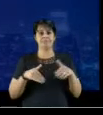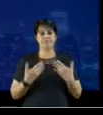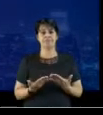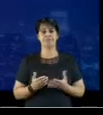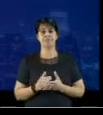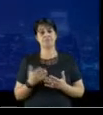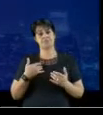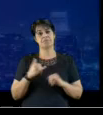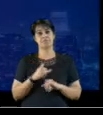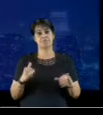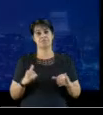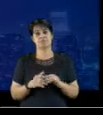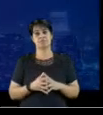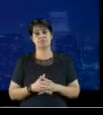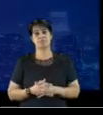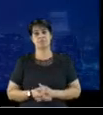eu diria, são